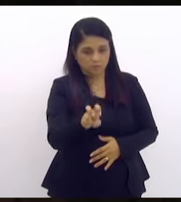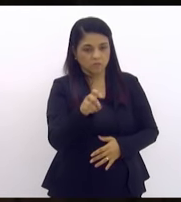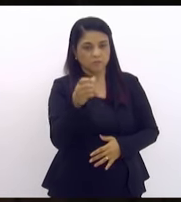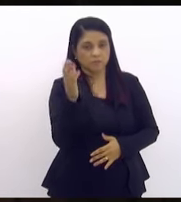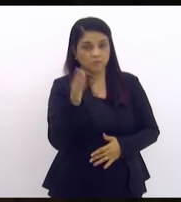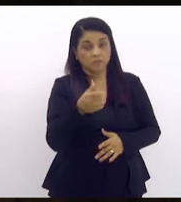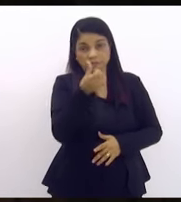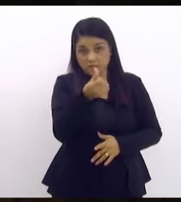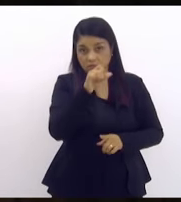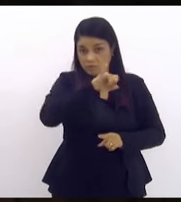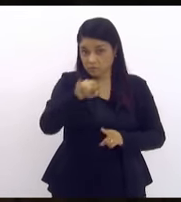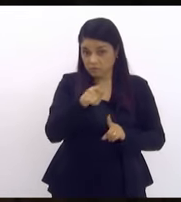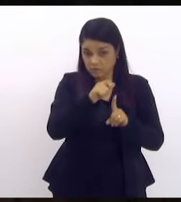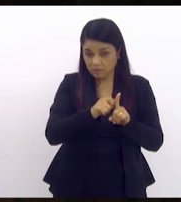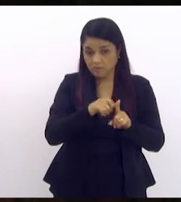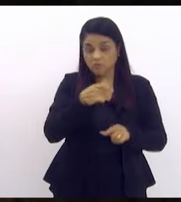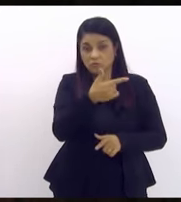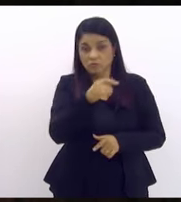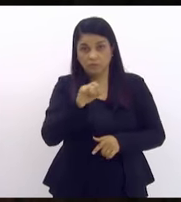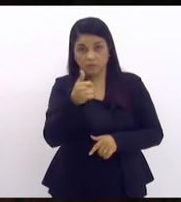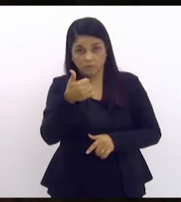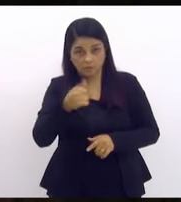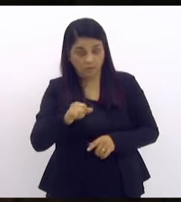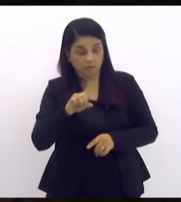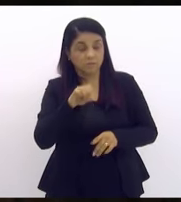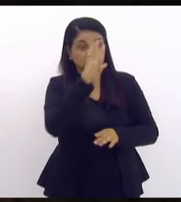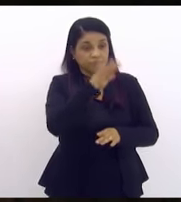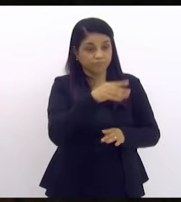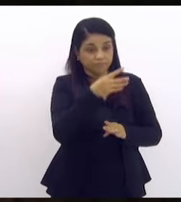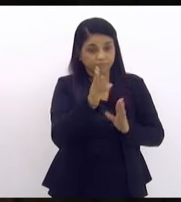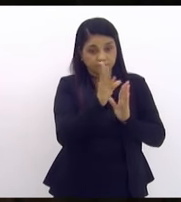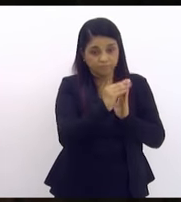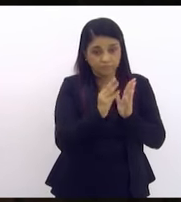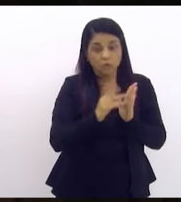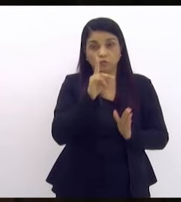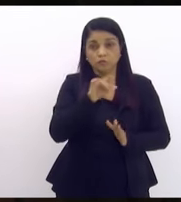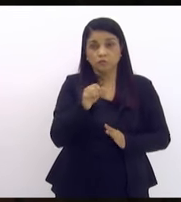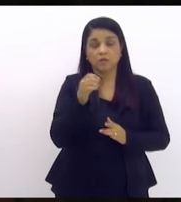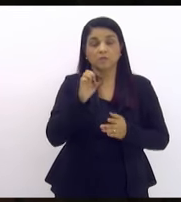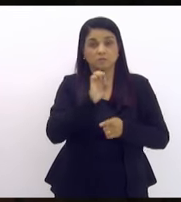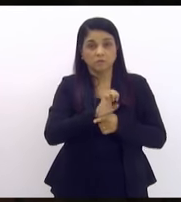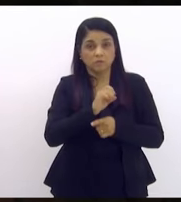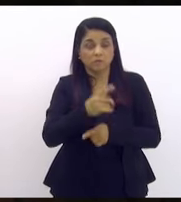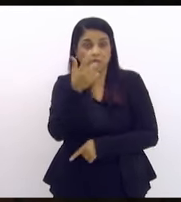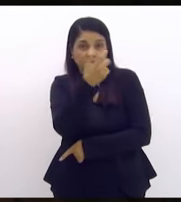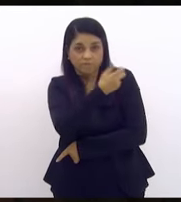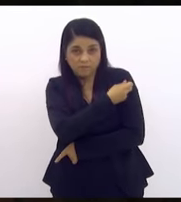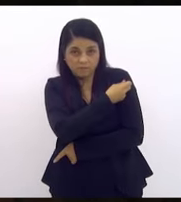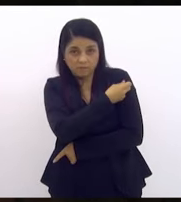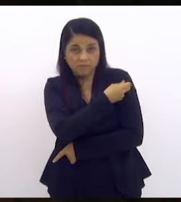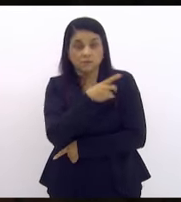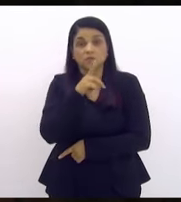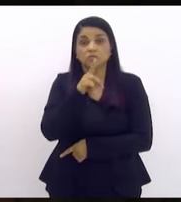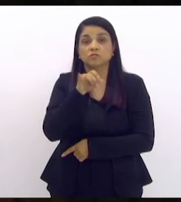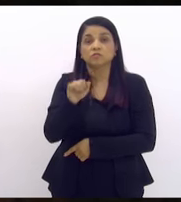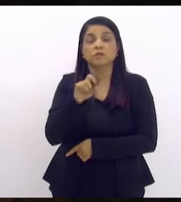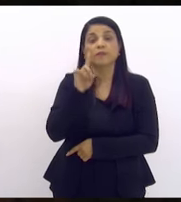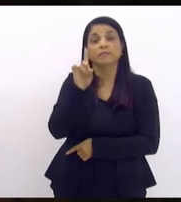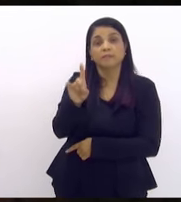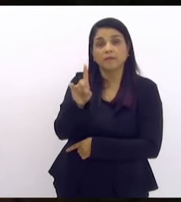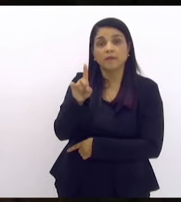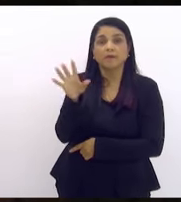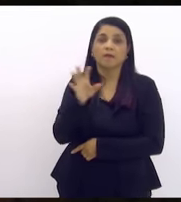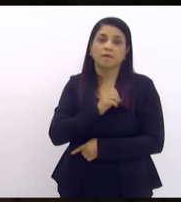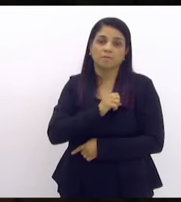5.645 de 6 de janeiro de 2010, para incluir no calendário oficial do Estado do Rio de Janeiro o dia estadual da vacina, dia D, quem ama a vacina,